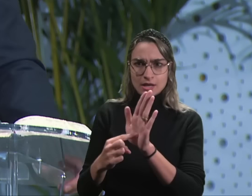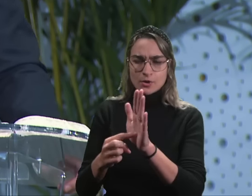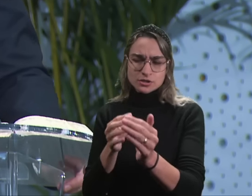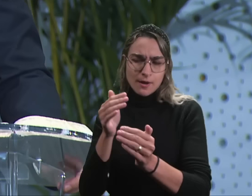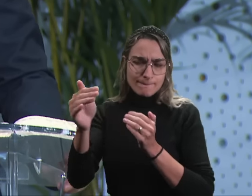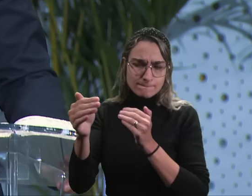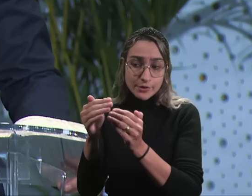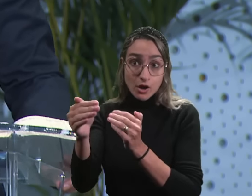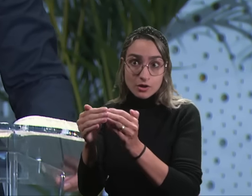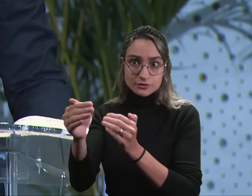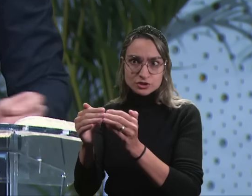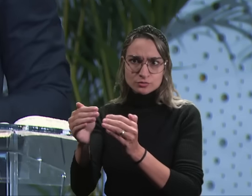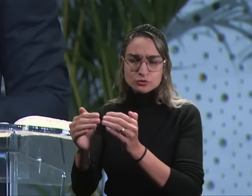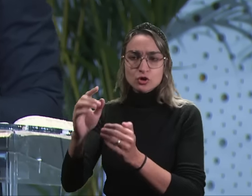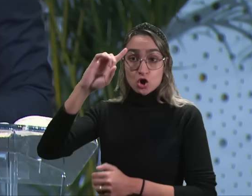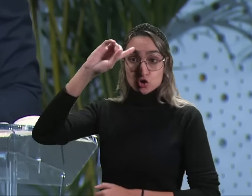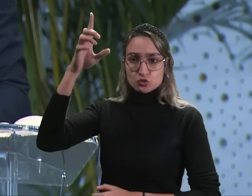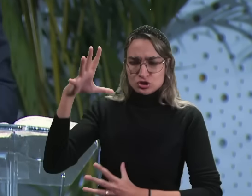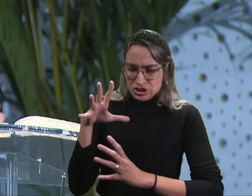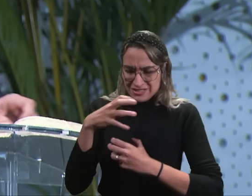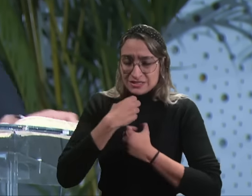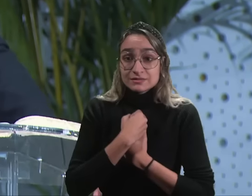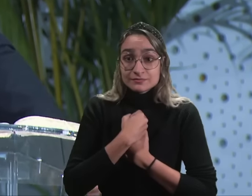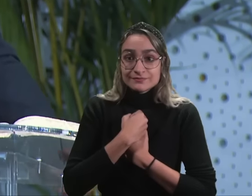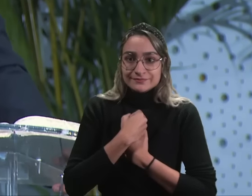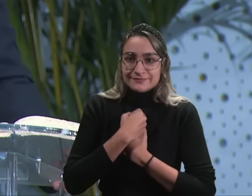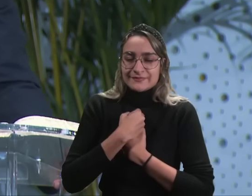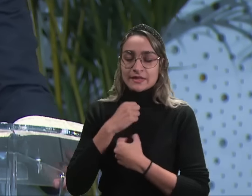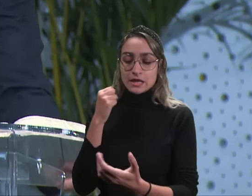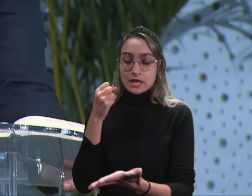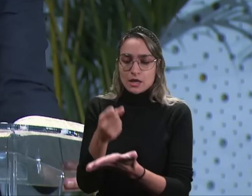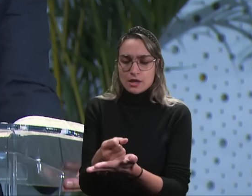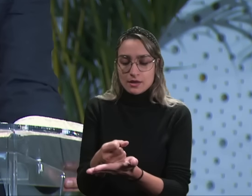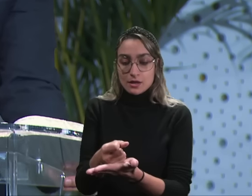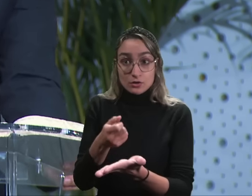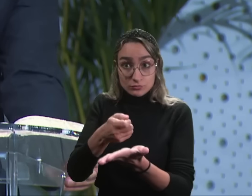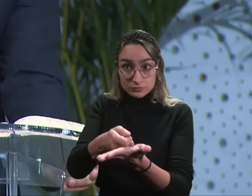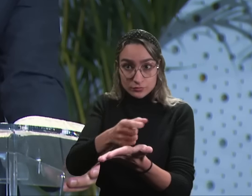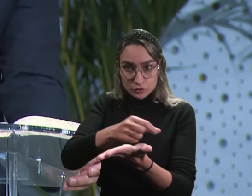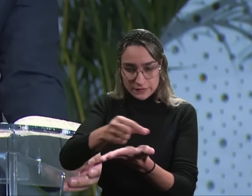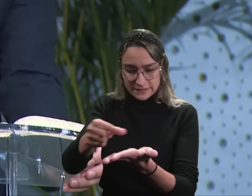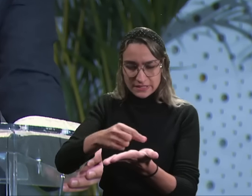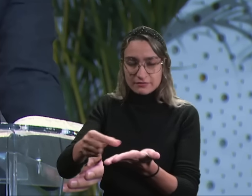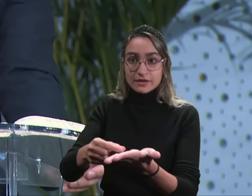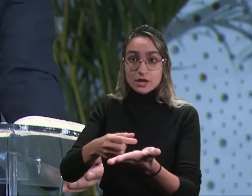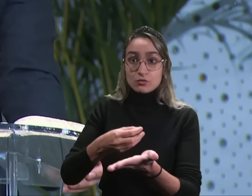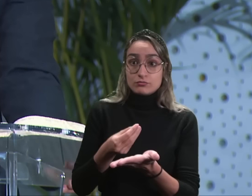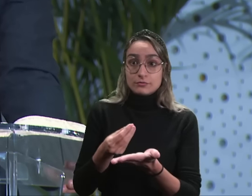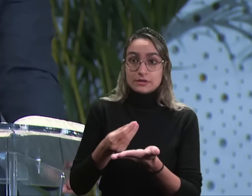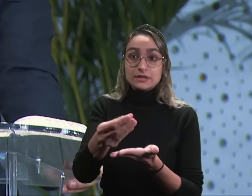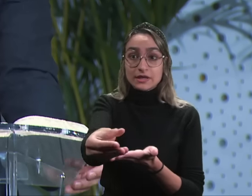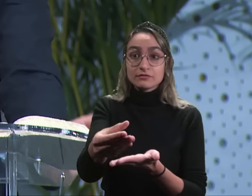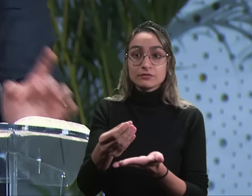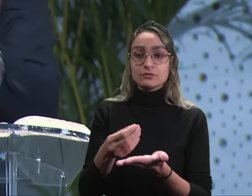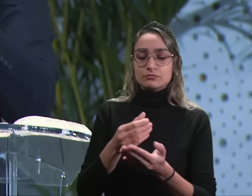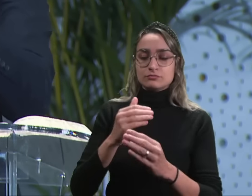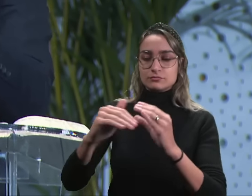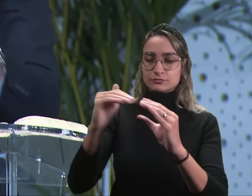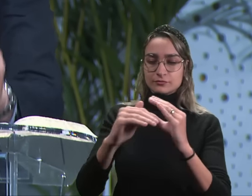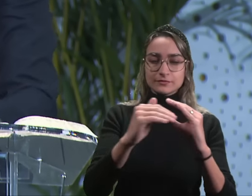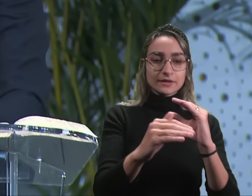aproximadamente e foi publicado no Hope of Israel em Portland Maine em 28 de fevereiro de 1845 e